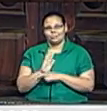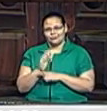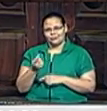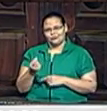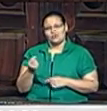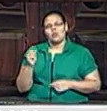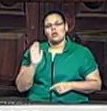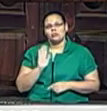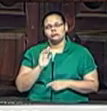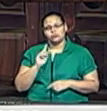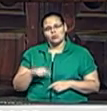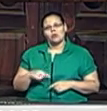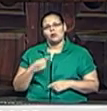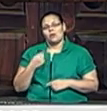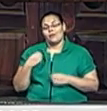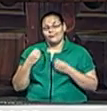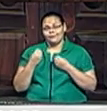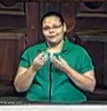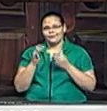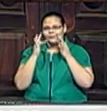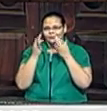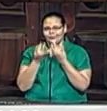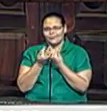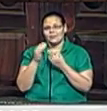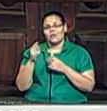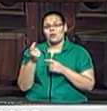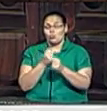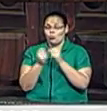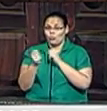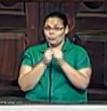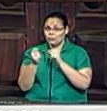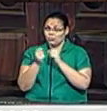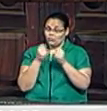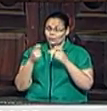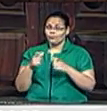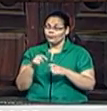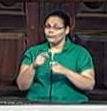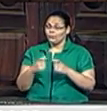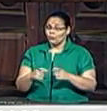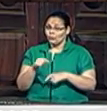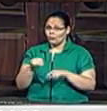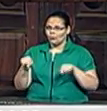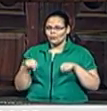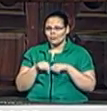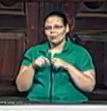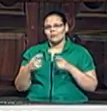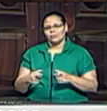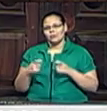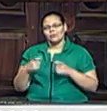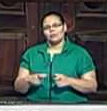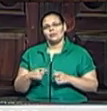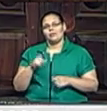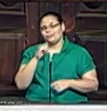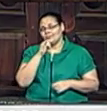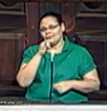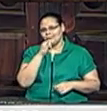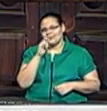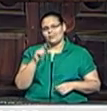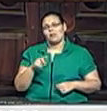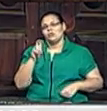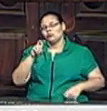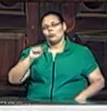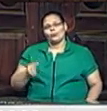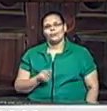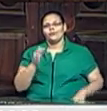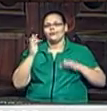jogando recurso na família, mas na economia local. Municípios como a minha cidade, que tem mais de 5 mil